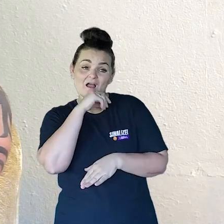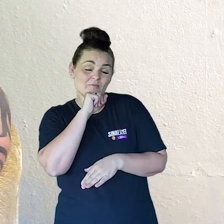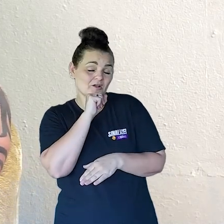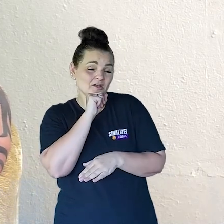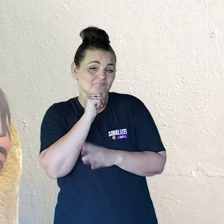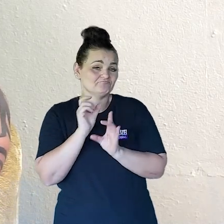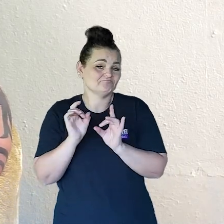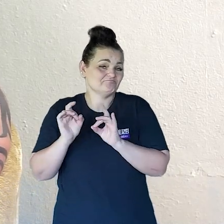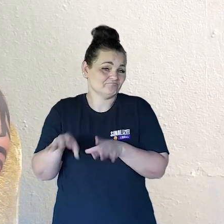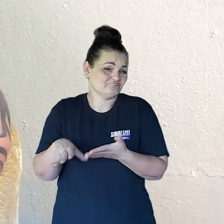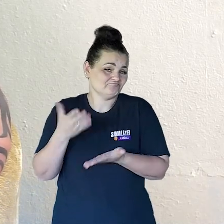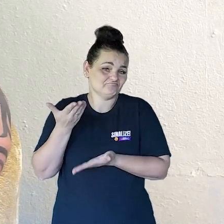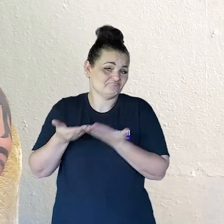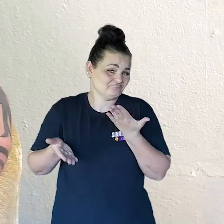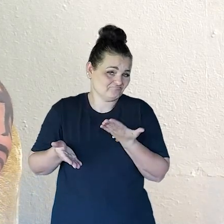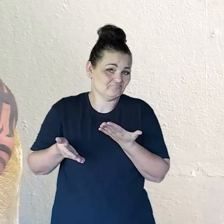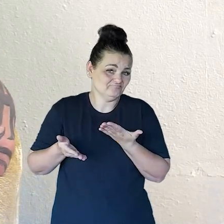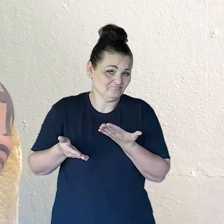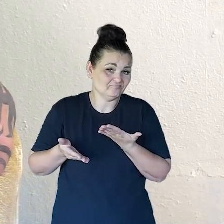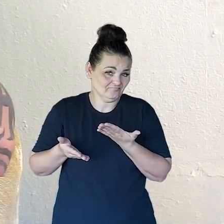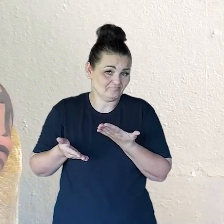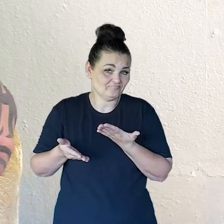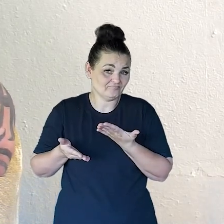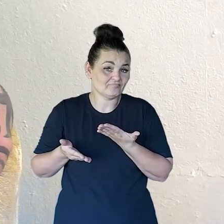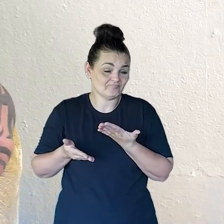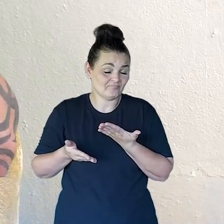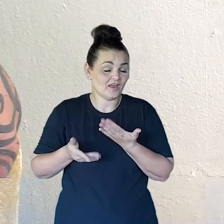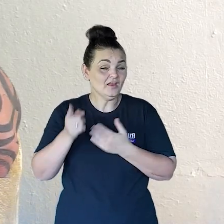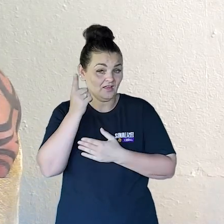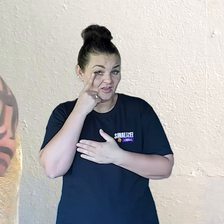com o